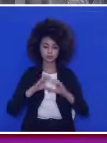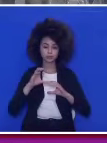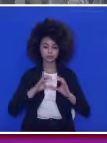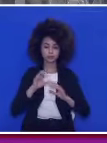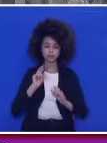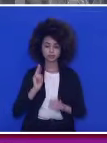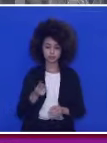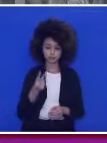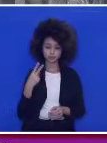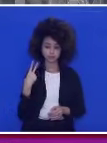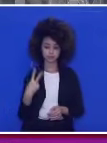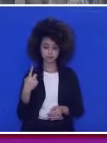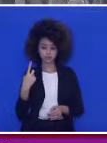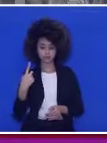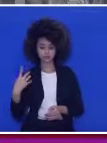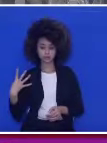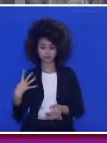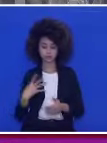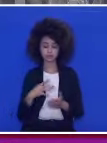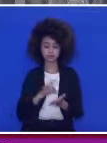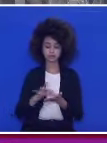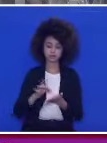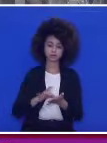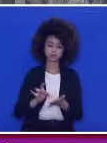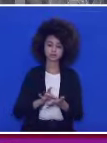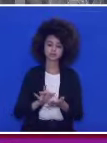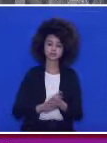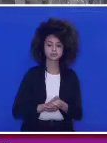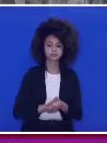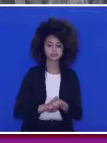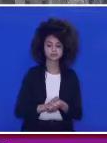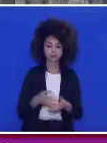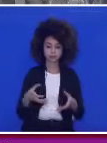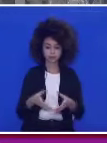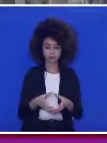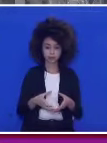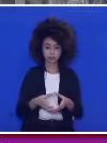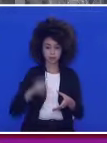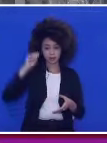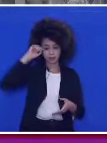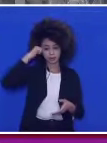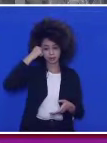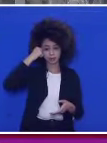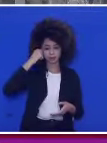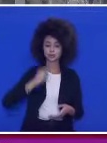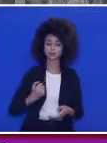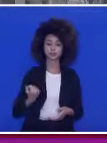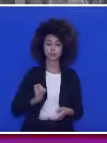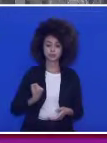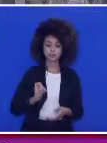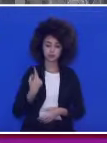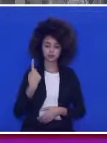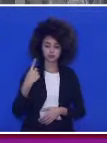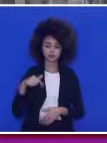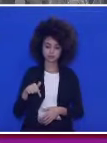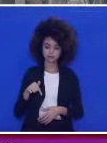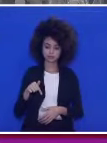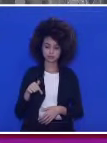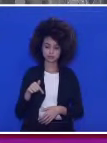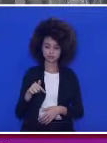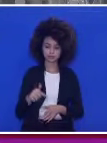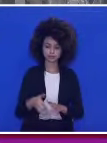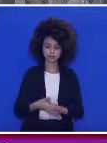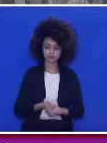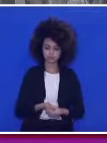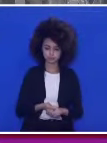concurso 2214 da Loto Fácil. Bola preta, número 17.